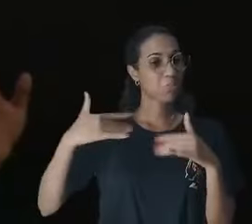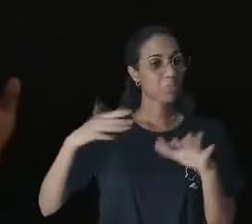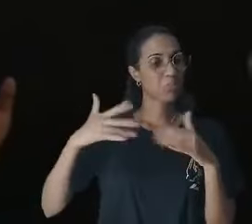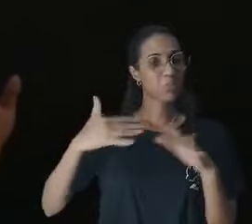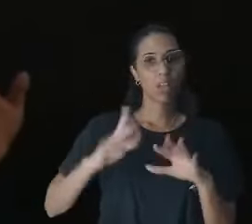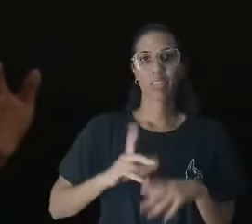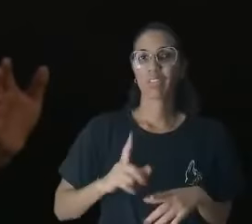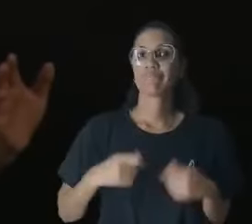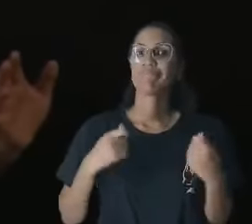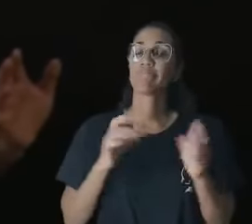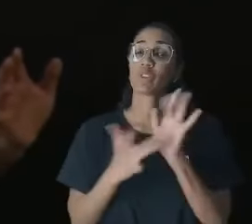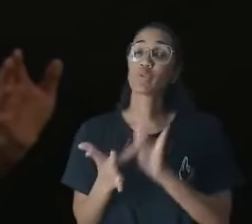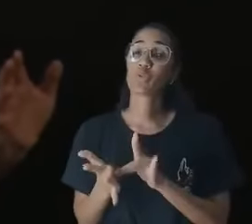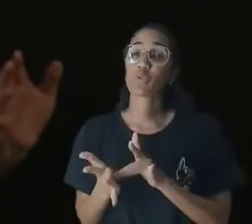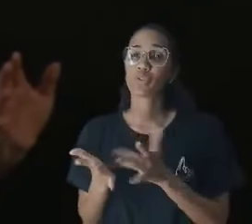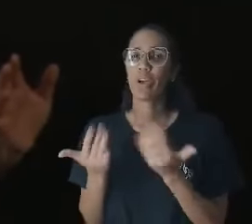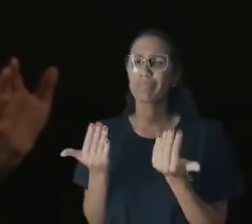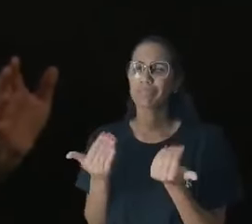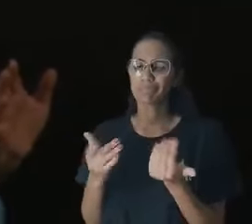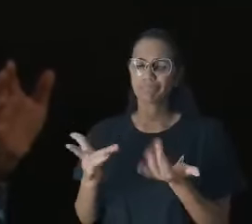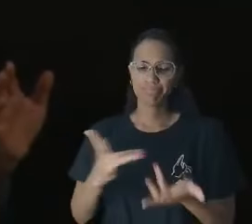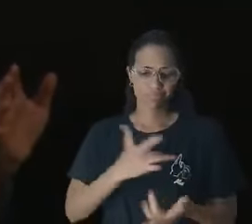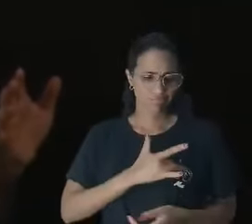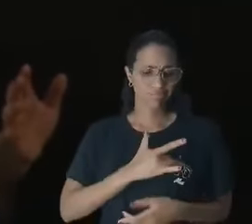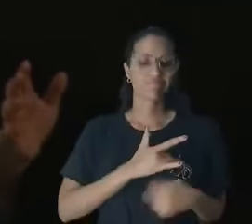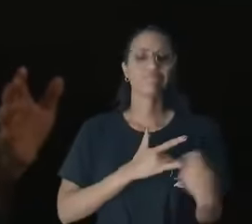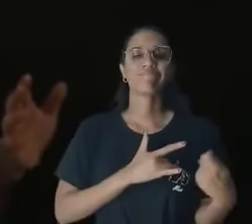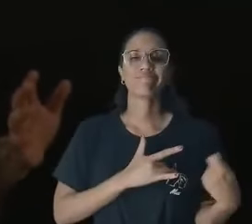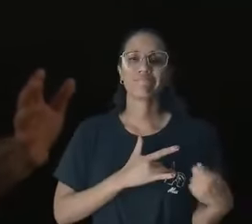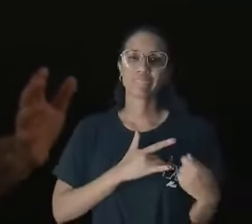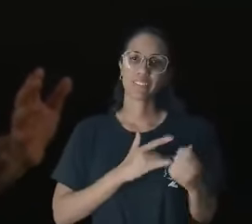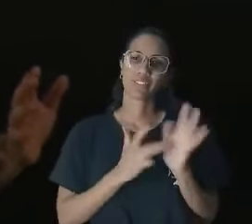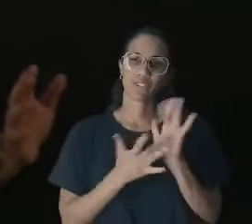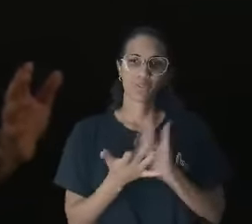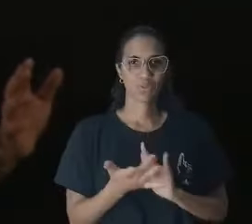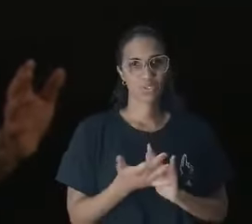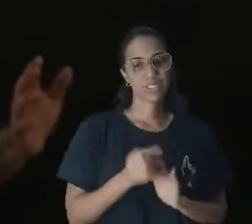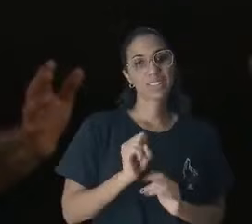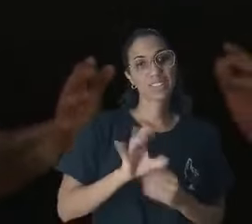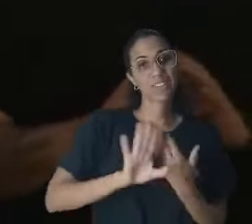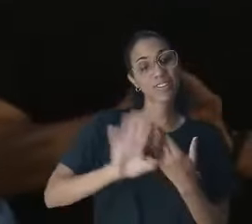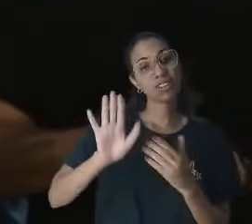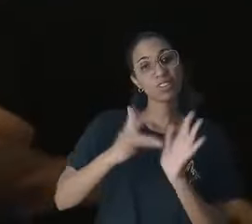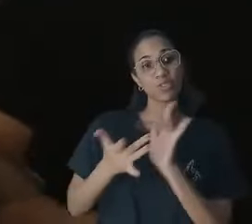sem Jesus. Sem Jesus não dá.